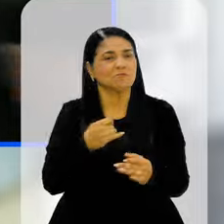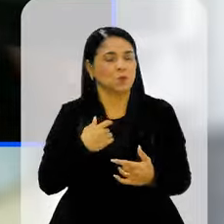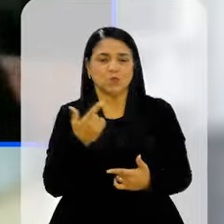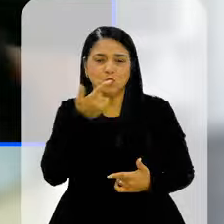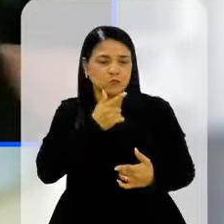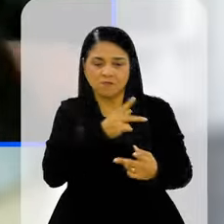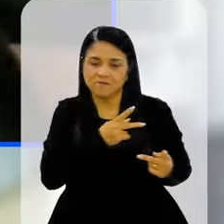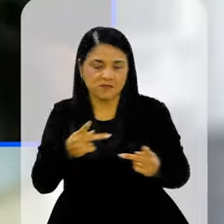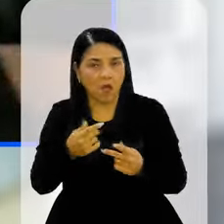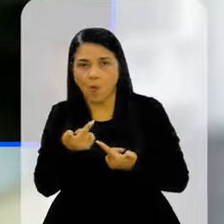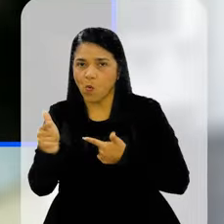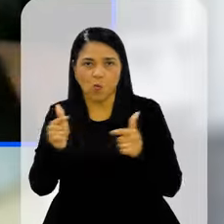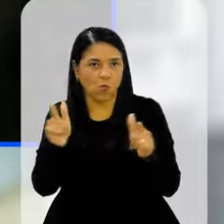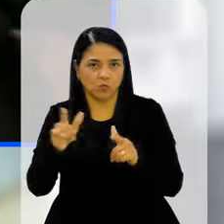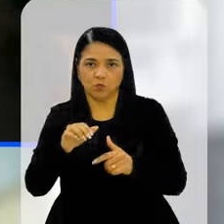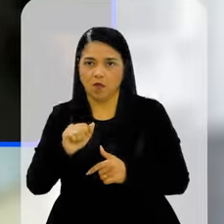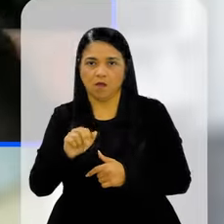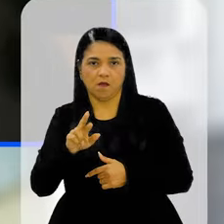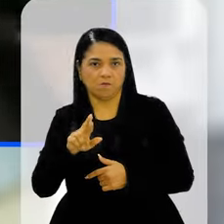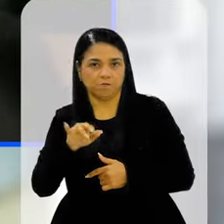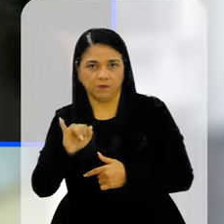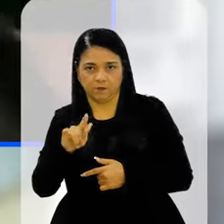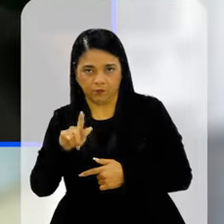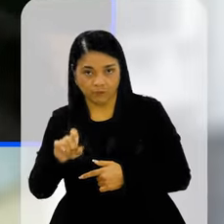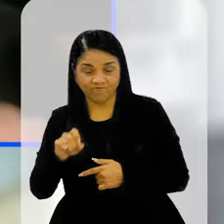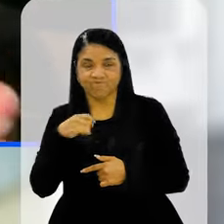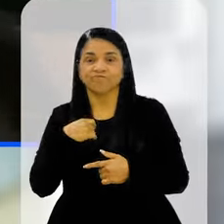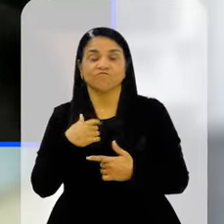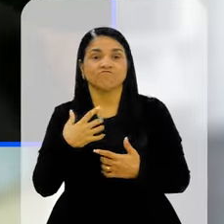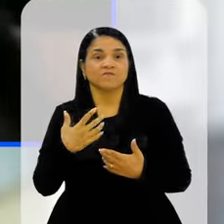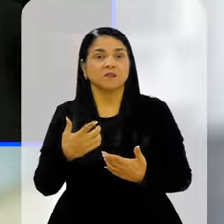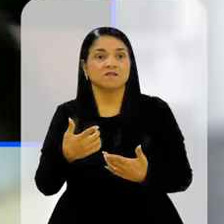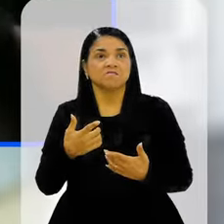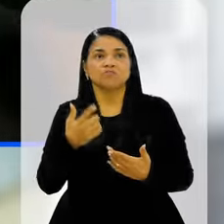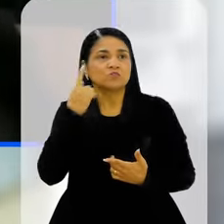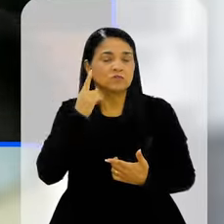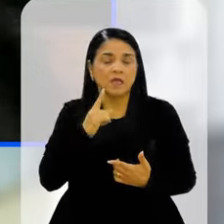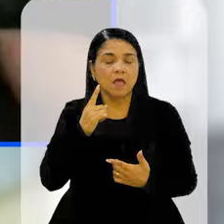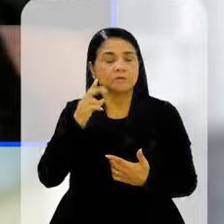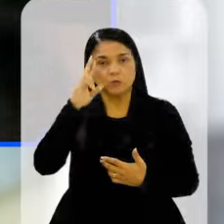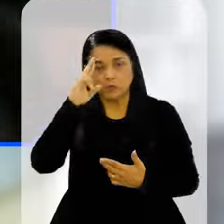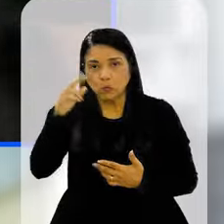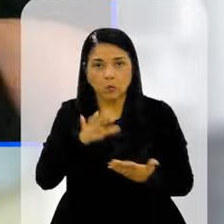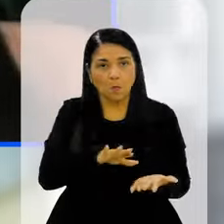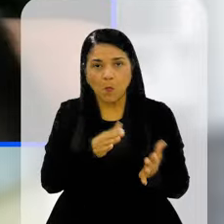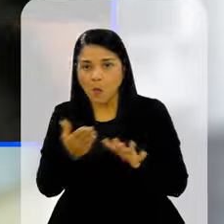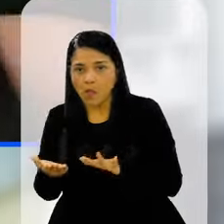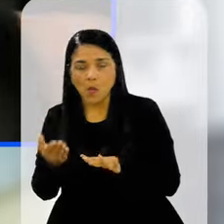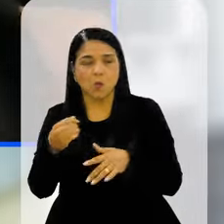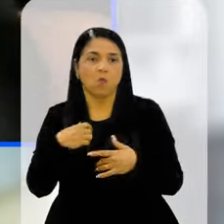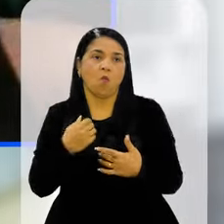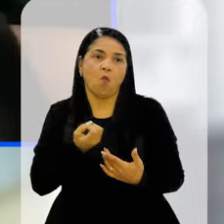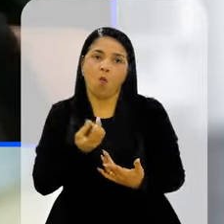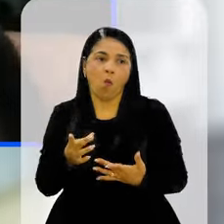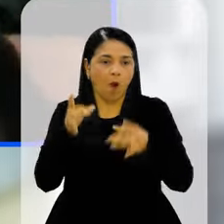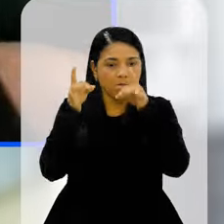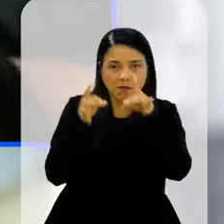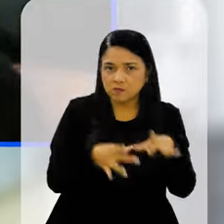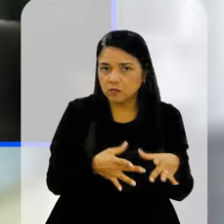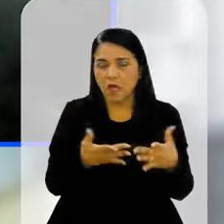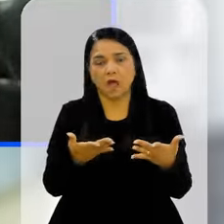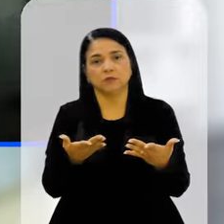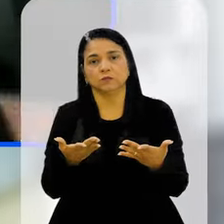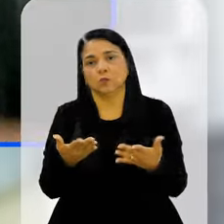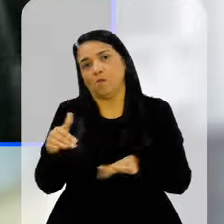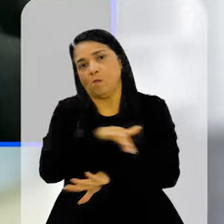abrigo, acabou comigo, de verdade. E a gente não sabe se as pessoas morreram, os donos, se eles eram de rua, se eles foram abandonados. Eu